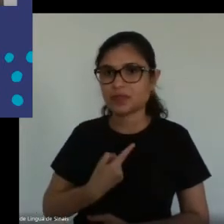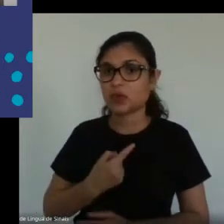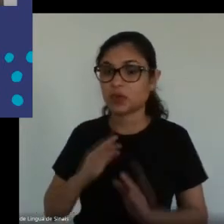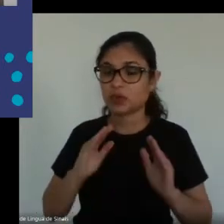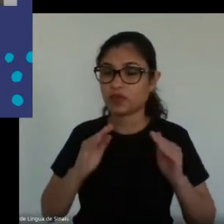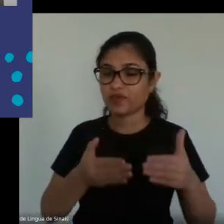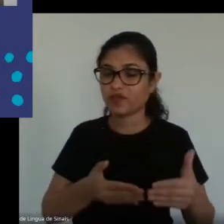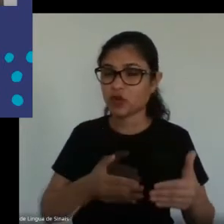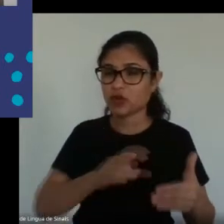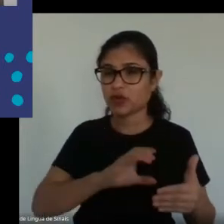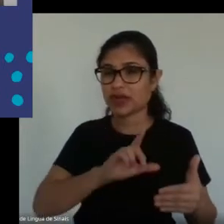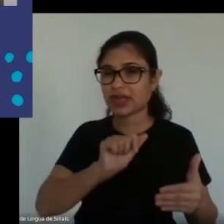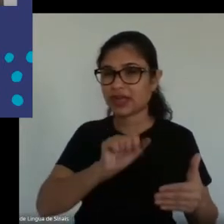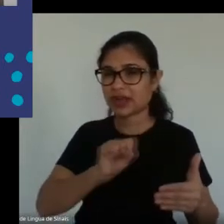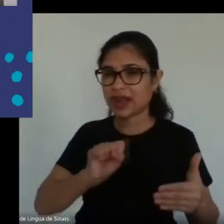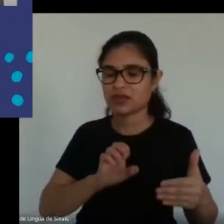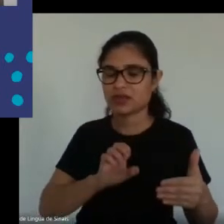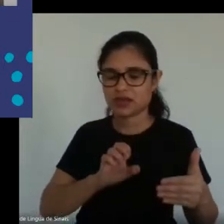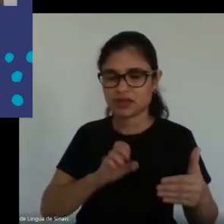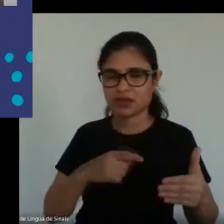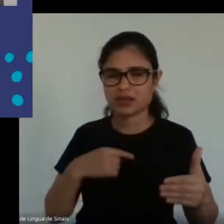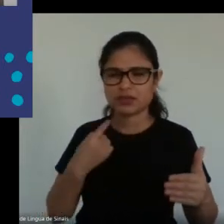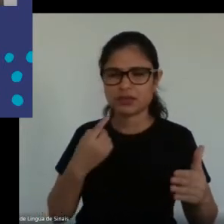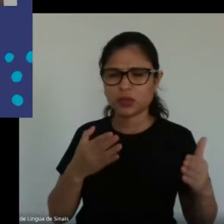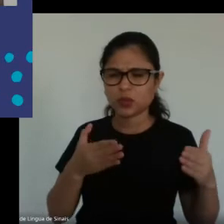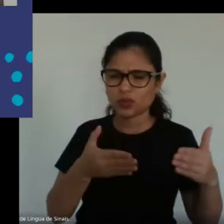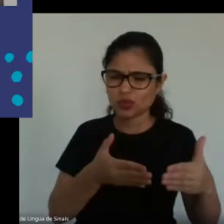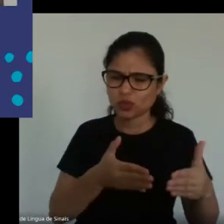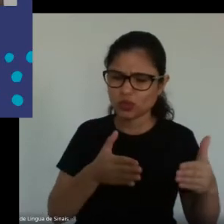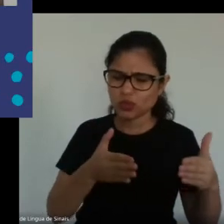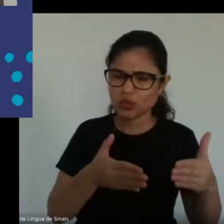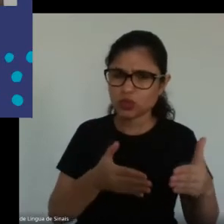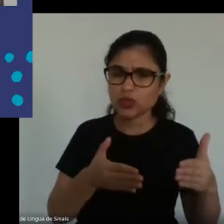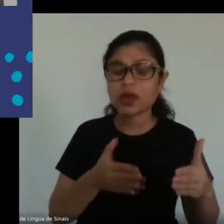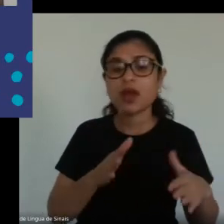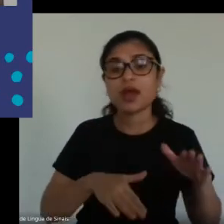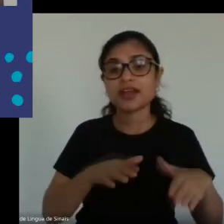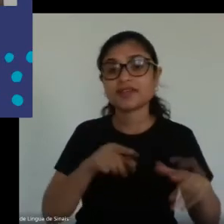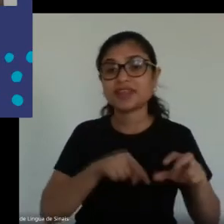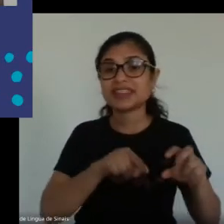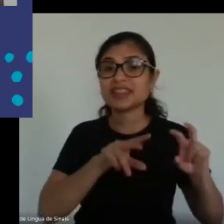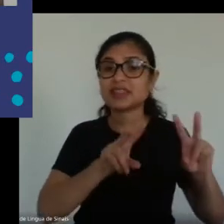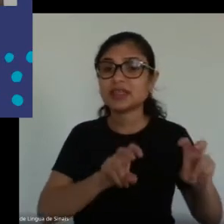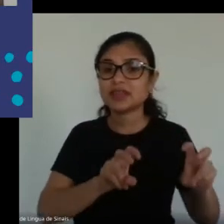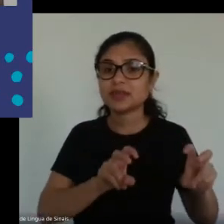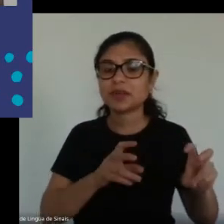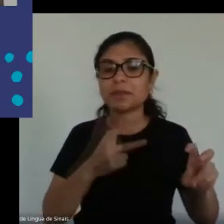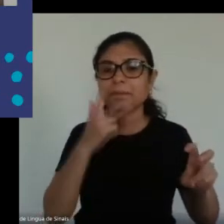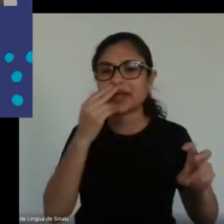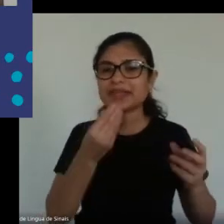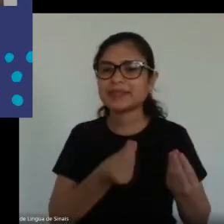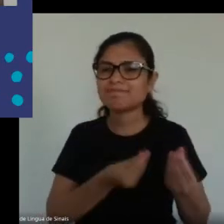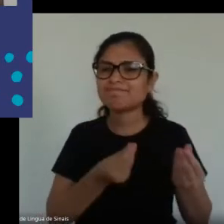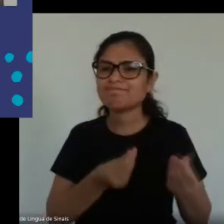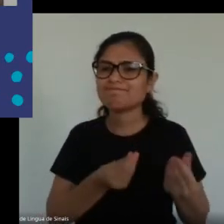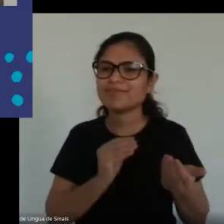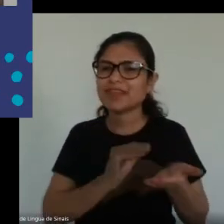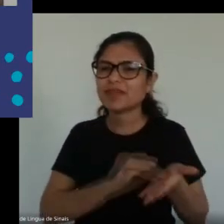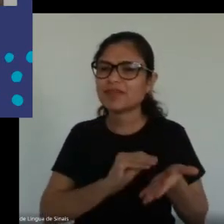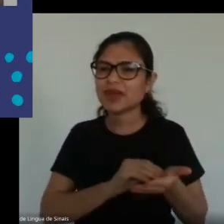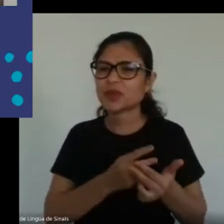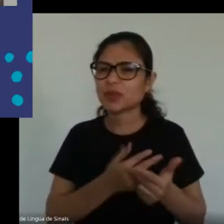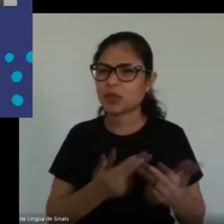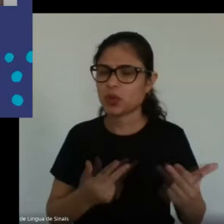de classe, você percebe que a discussão de classe ela fica como se ela não tivesse recheio. Eu faço